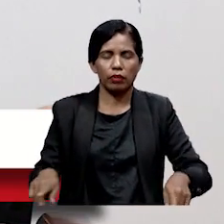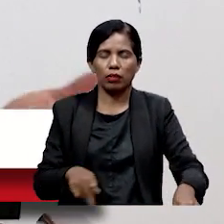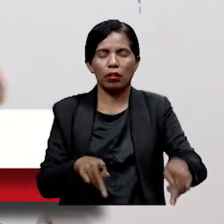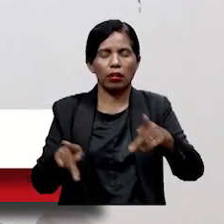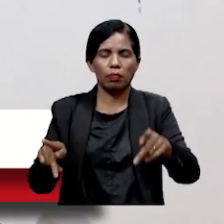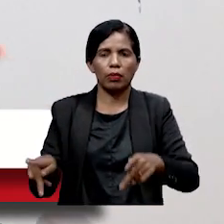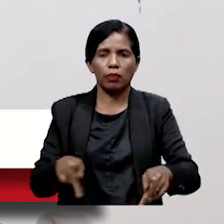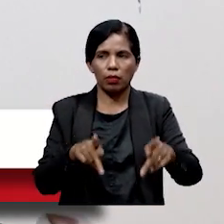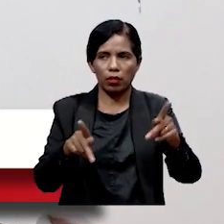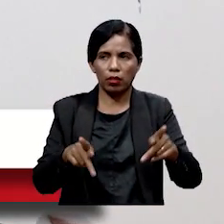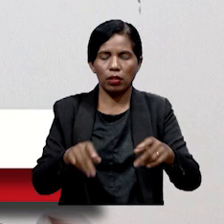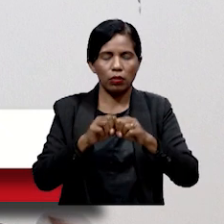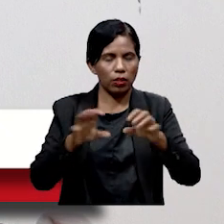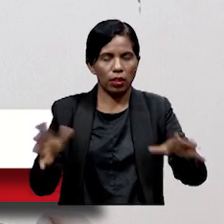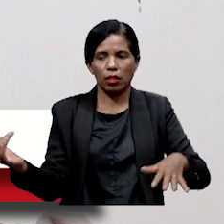será ba